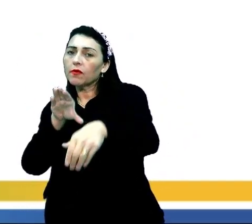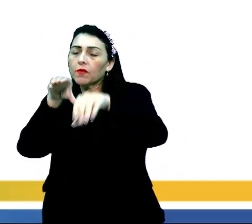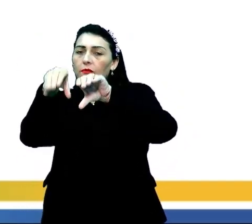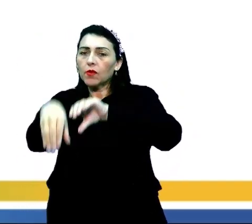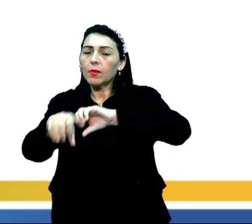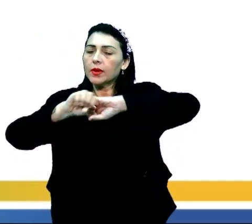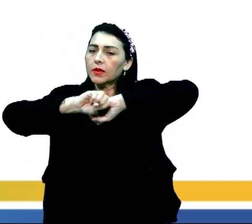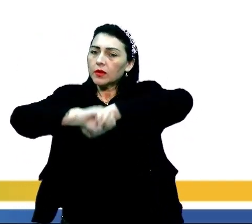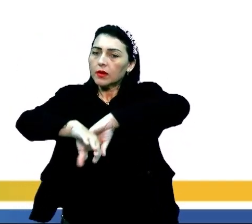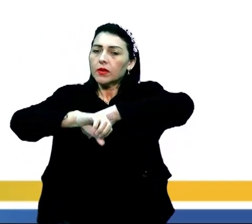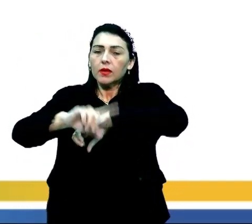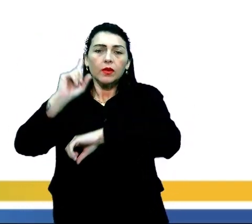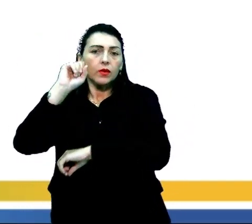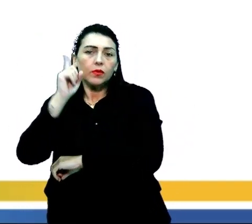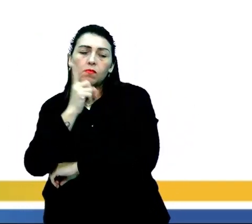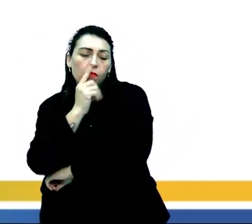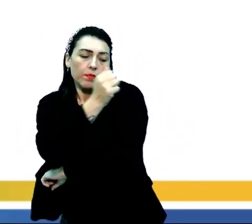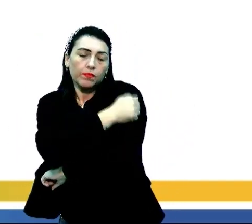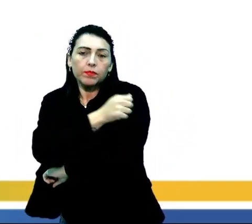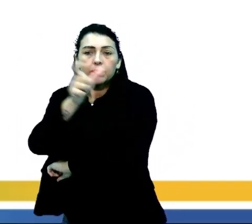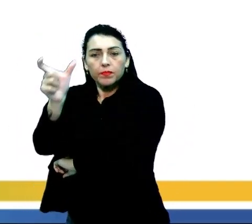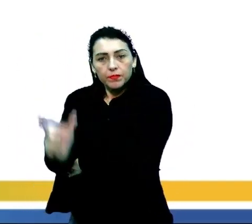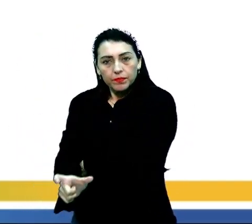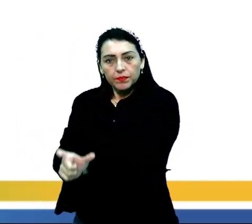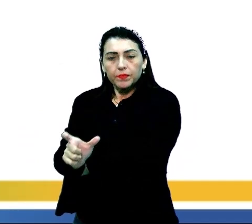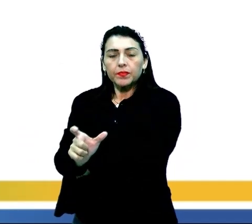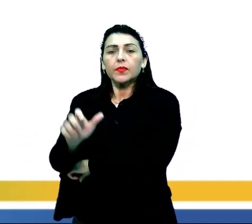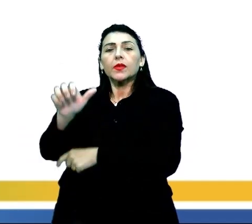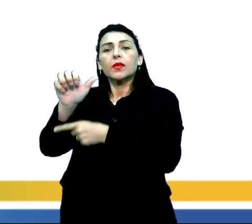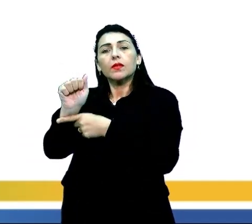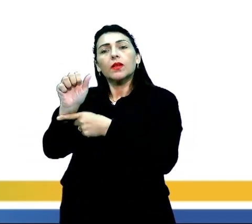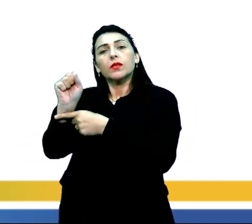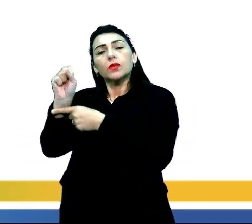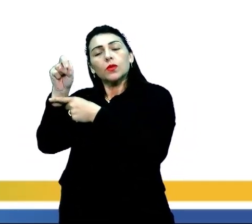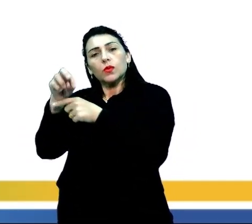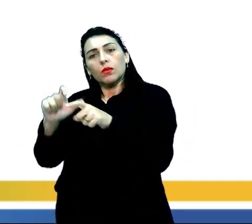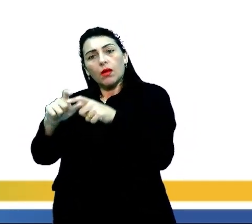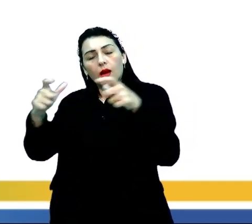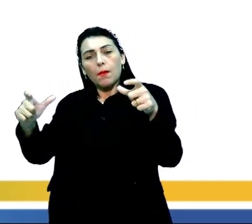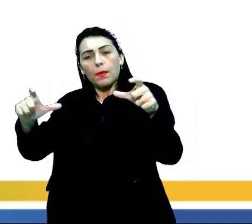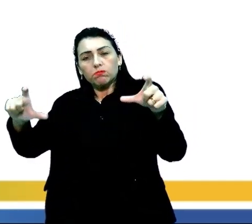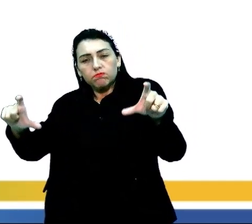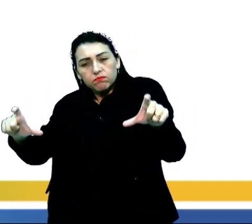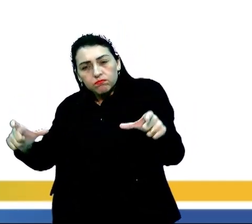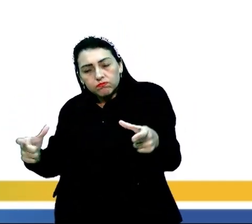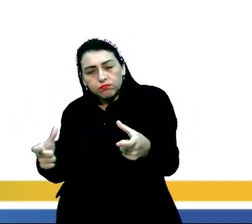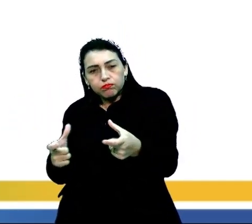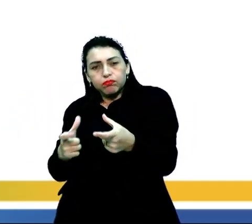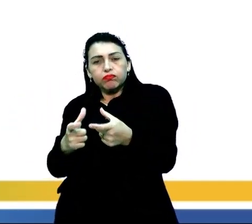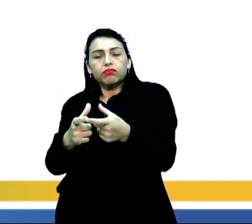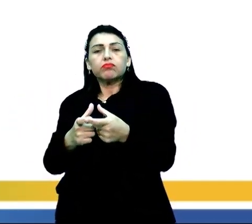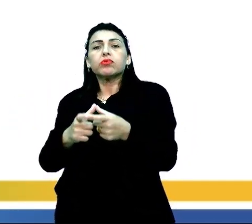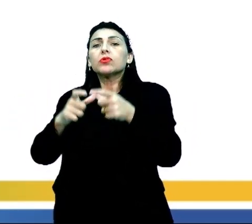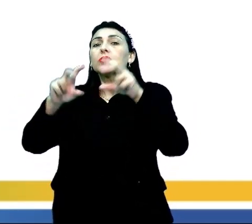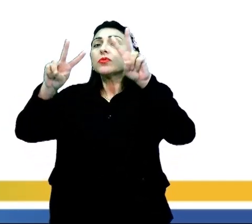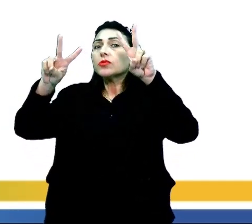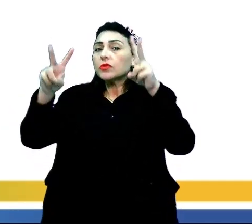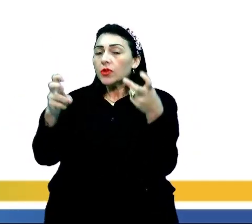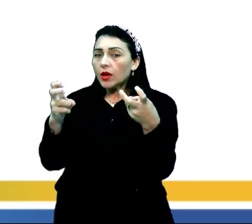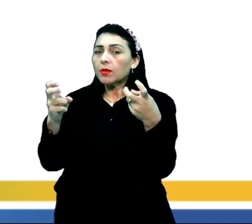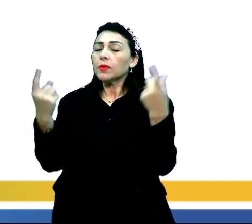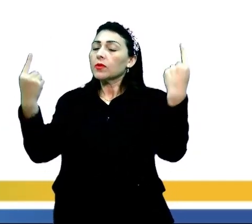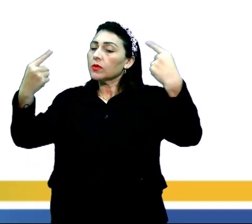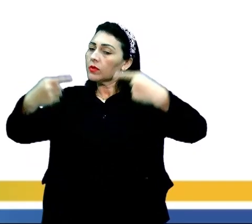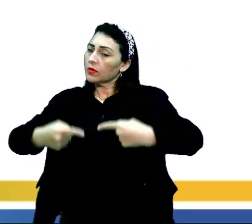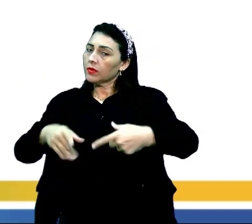formação educacional dos surdos. Então, eu tenho um assunto que é uma parte ampla, porém, eu vou delimitando esse meu assunto porque eu estou falando dos desafios